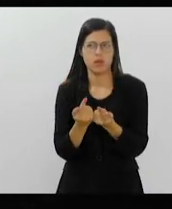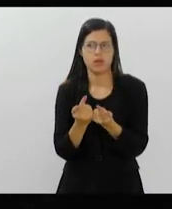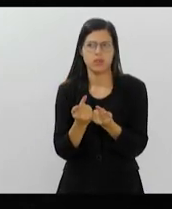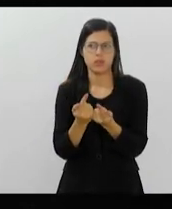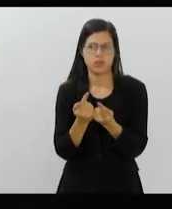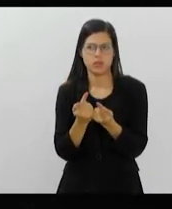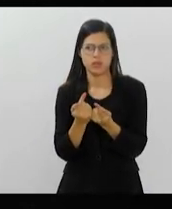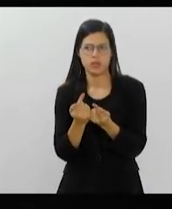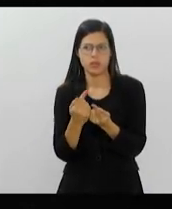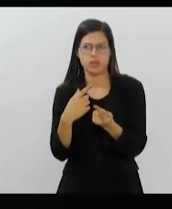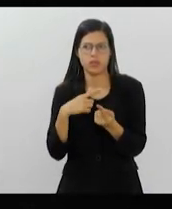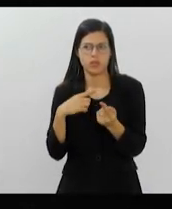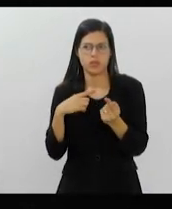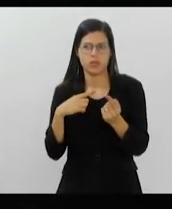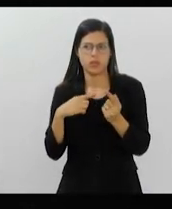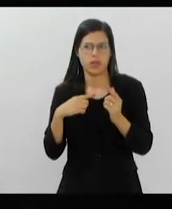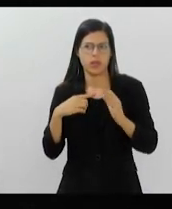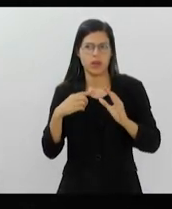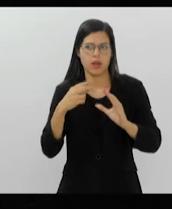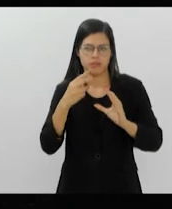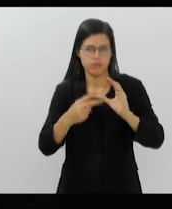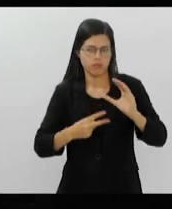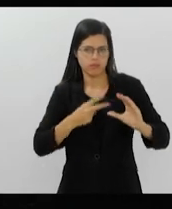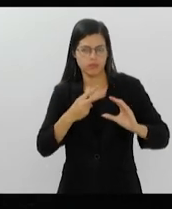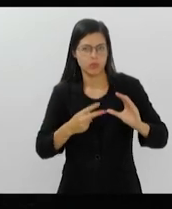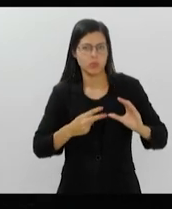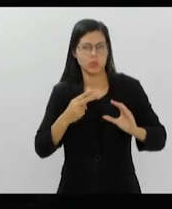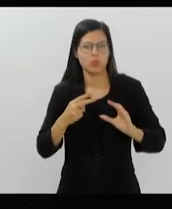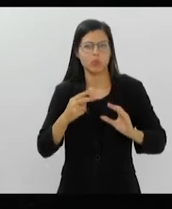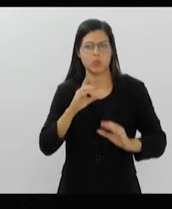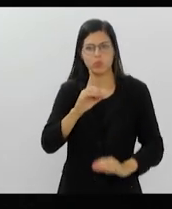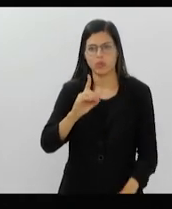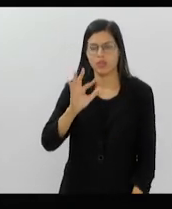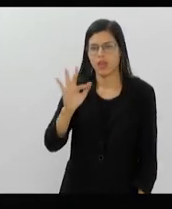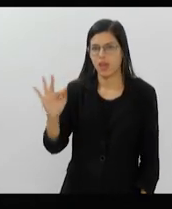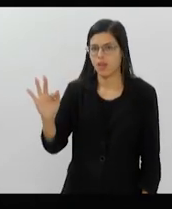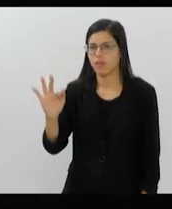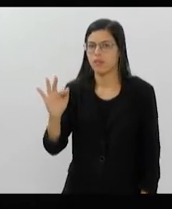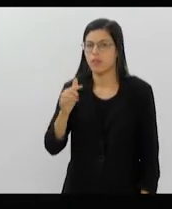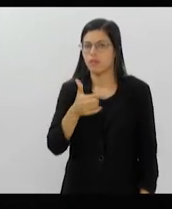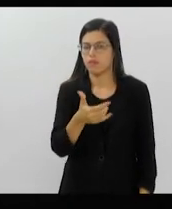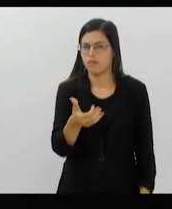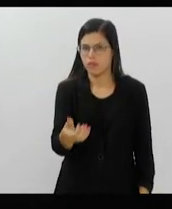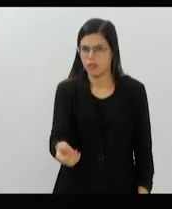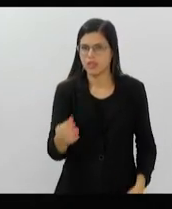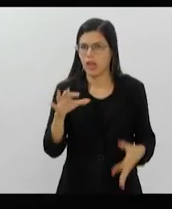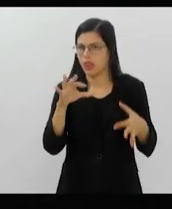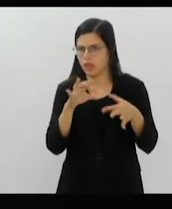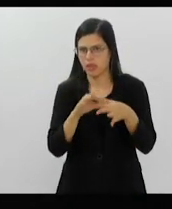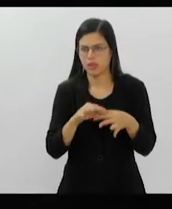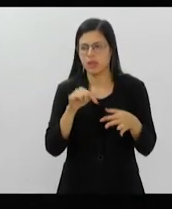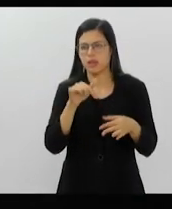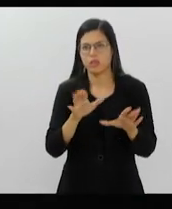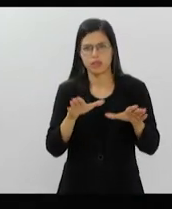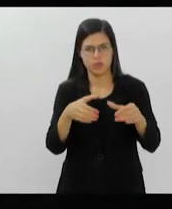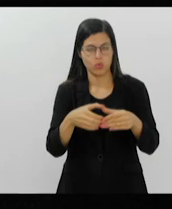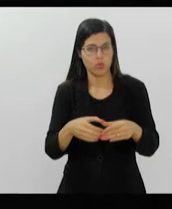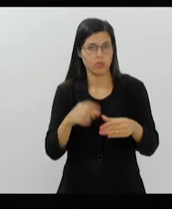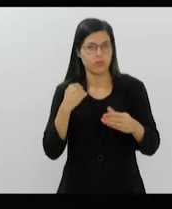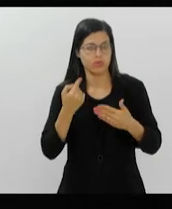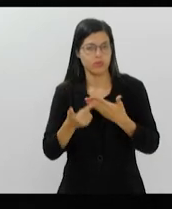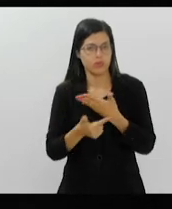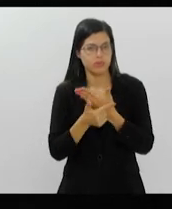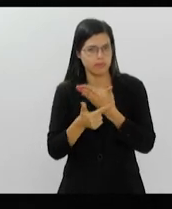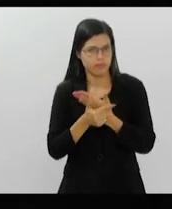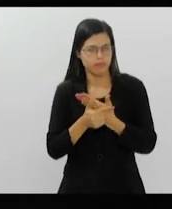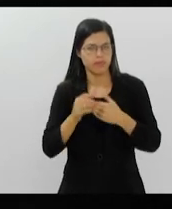aí a Câmara Legislativa do Distrito Federal. 26 são filiadas à entidade. E o nosso papel, que a Constituição